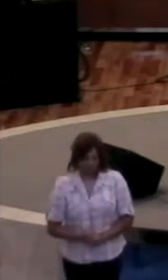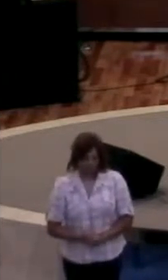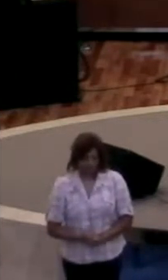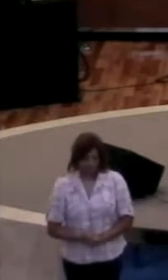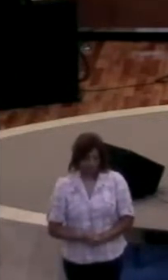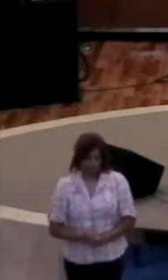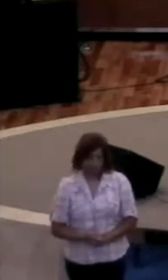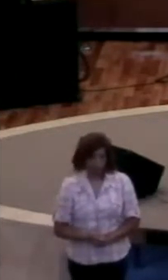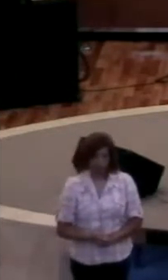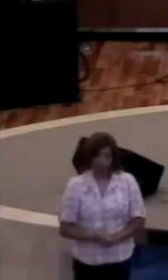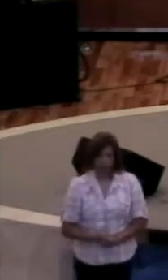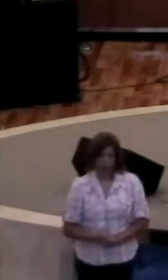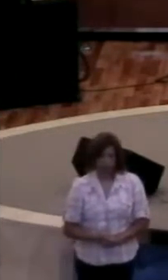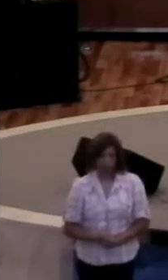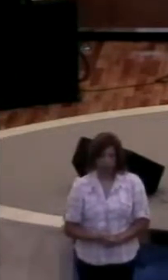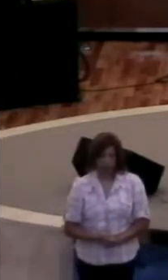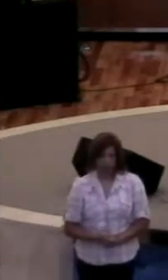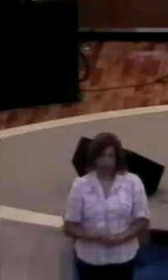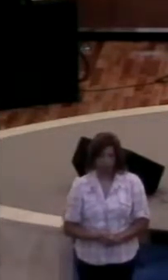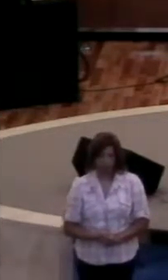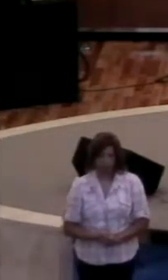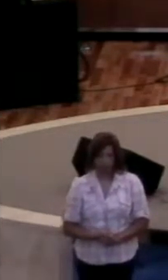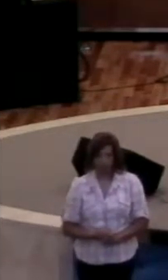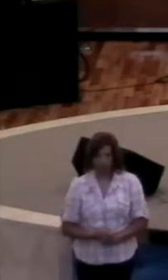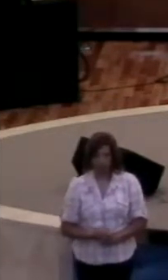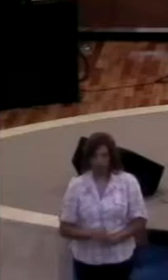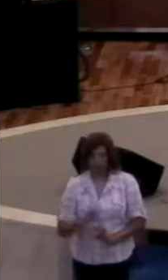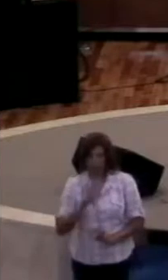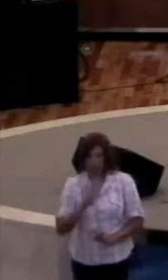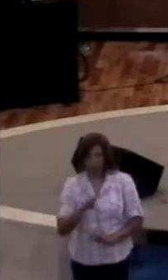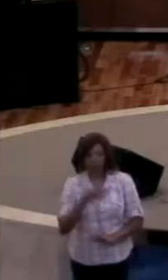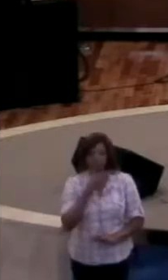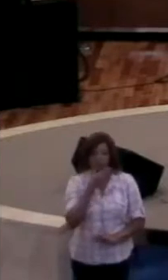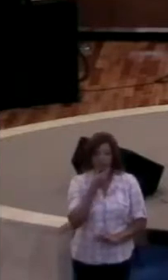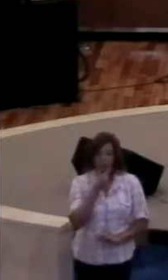Aí ele disse assim, mas o guia me falou